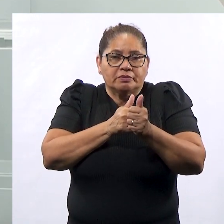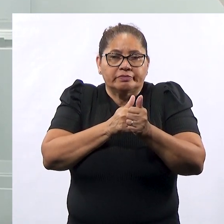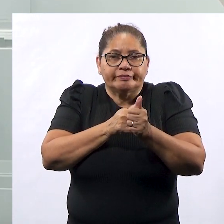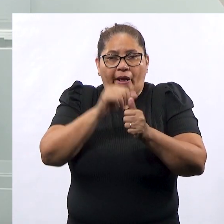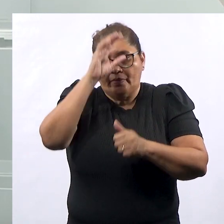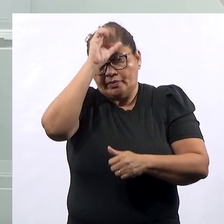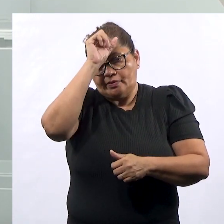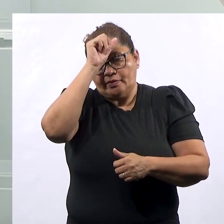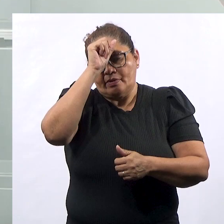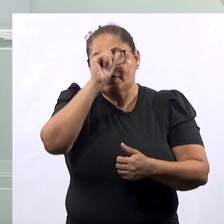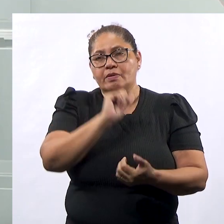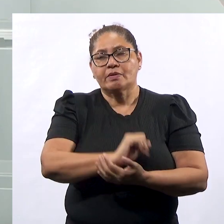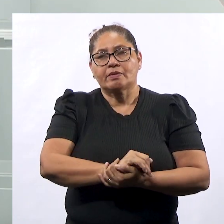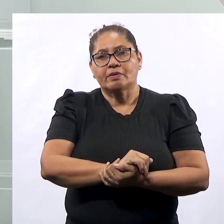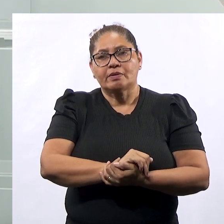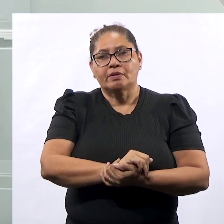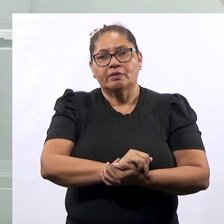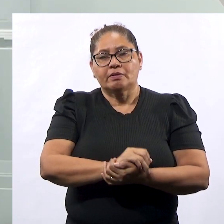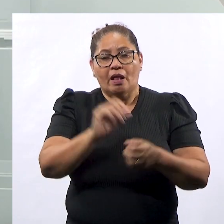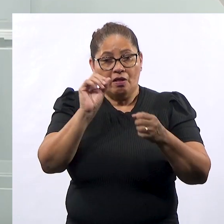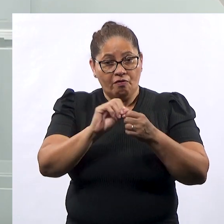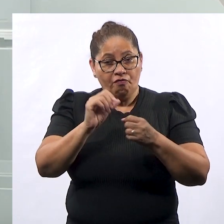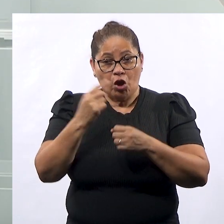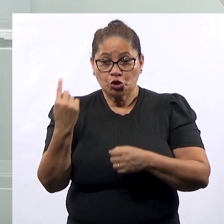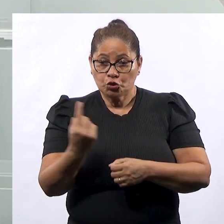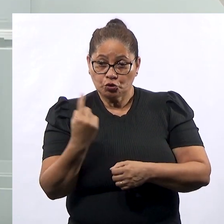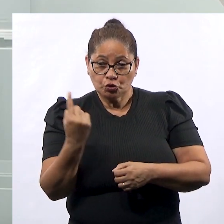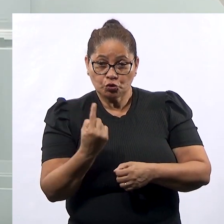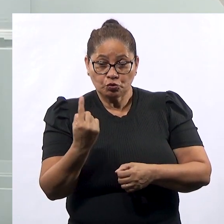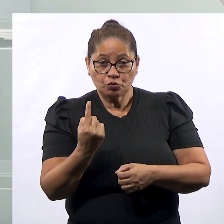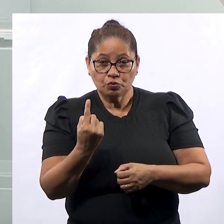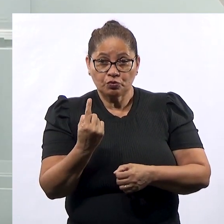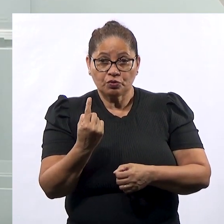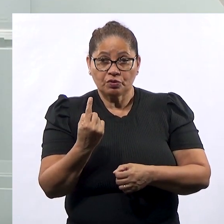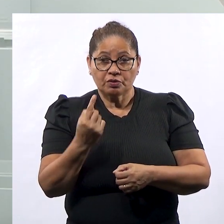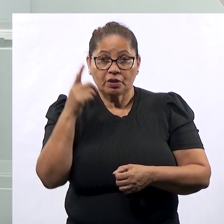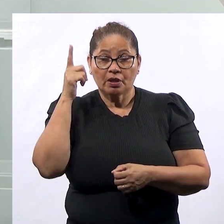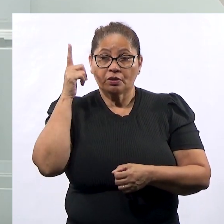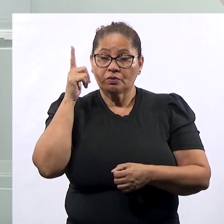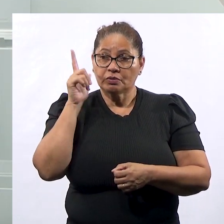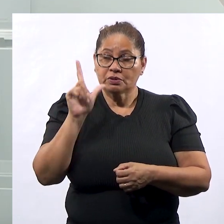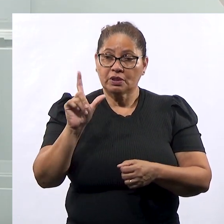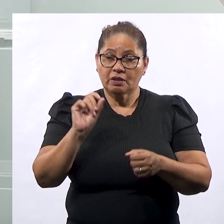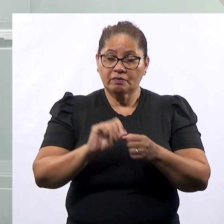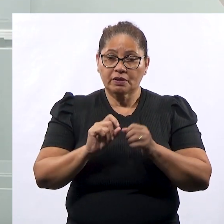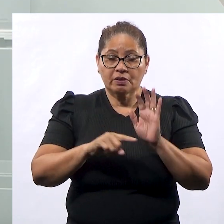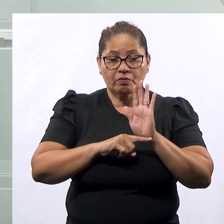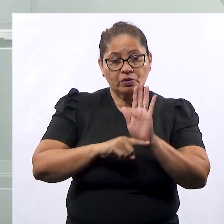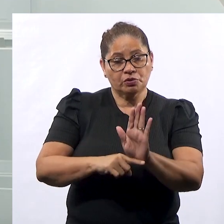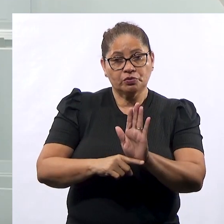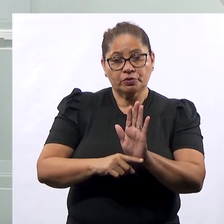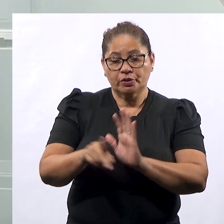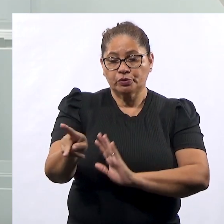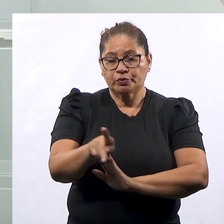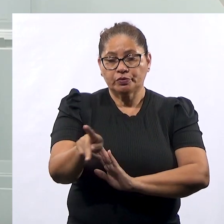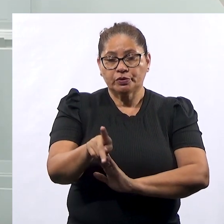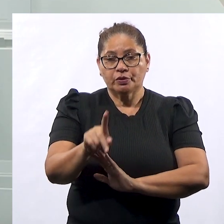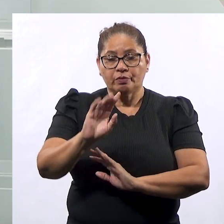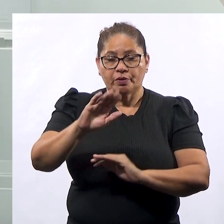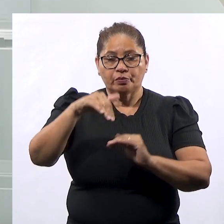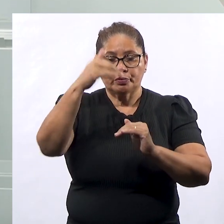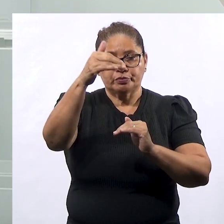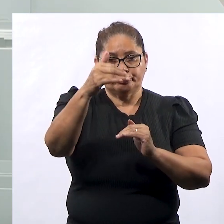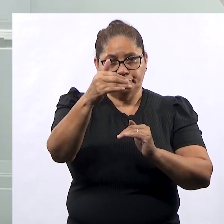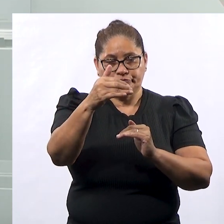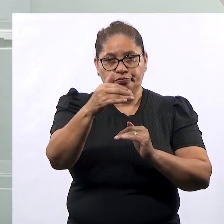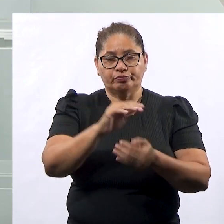está aprendendo. O que ele sabe fazer sozinho e o que ele consegue fazer com a ajuda de alguém para ir